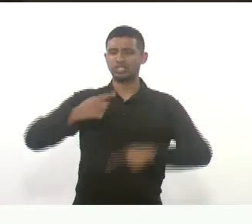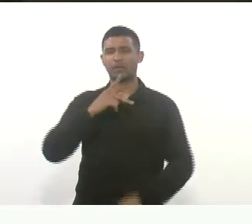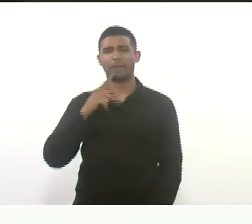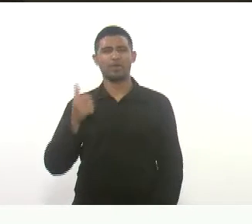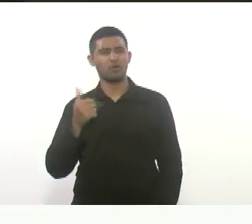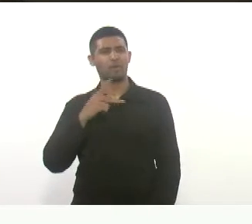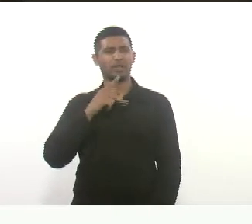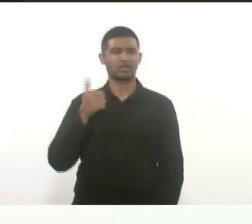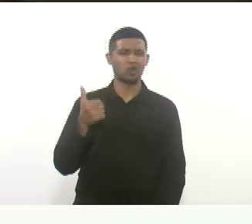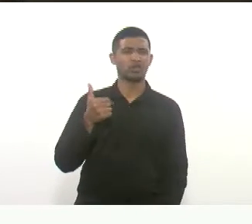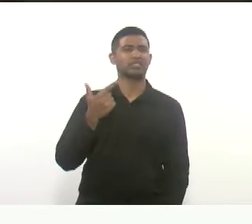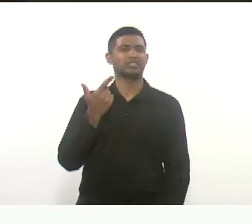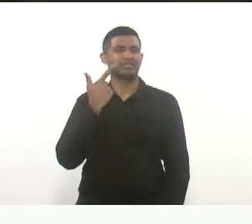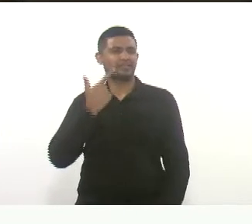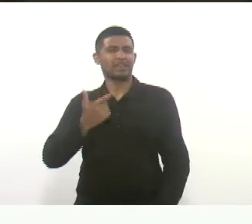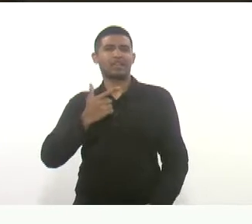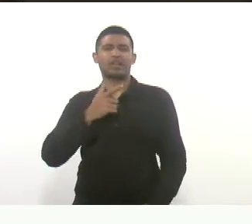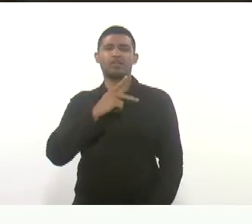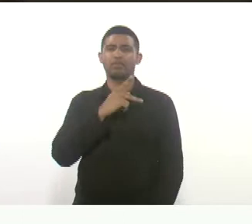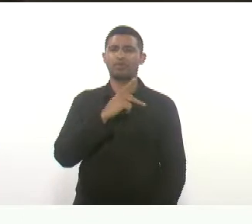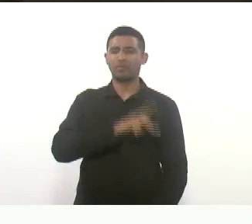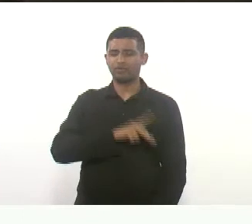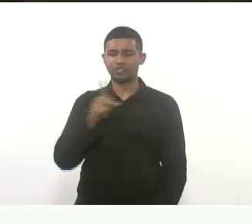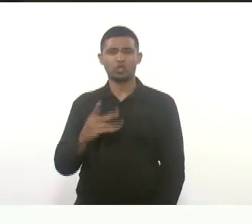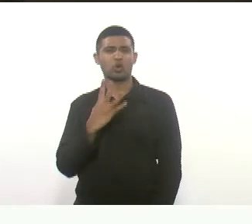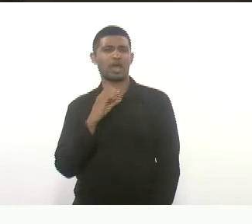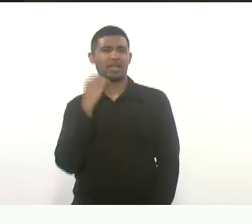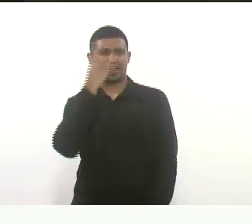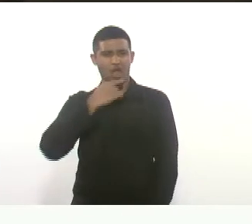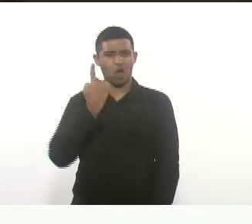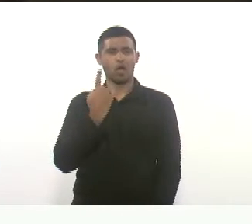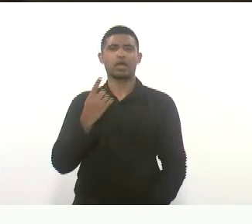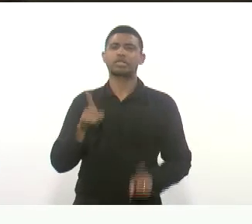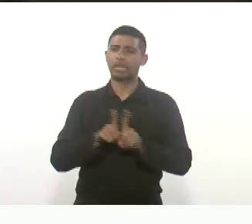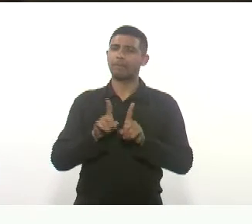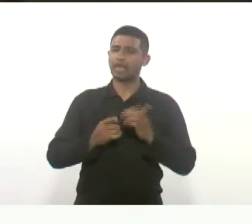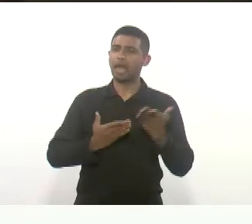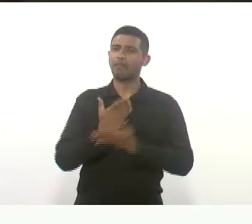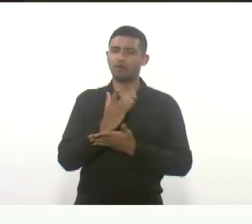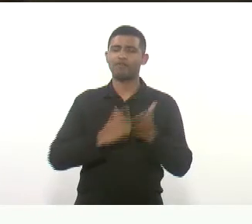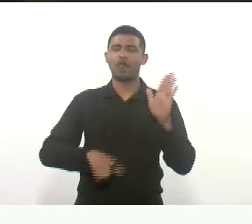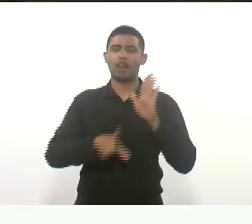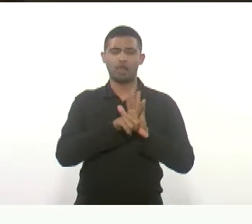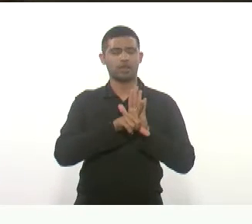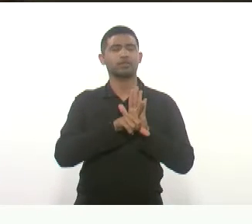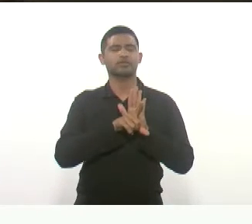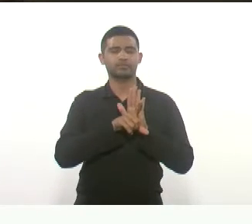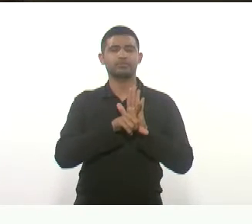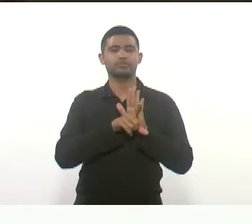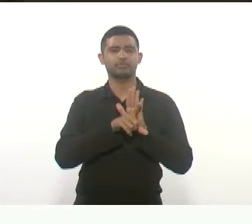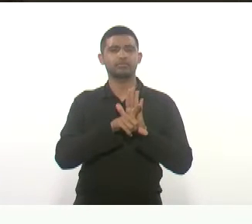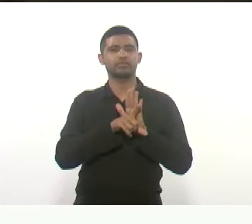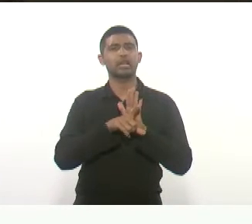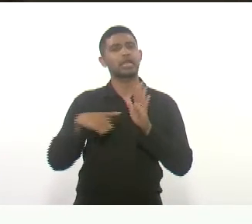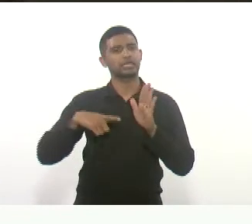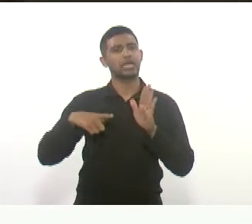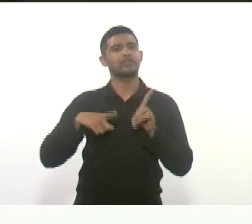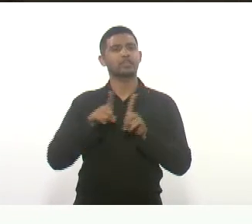P2, professor 1, professor 2, professor 40 horas, e teve que aprovar uma legislação. Inclusive teve um